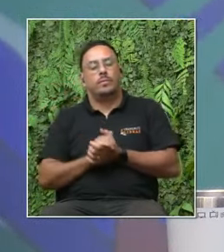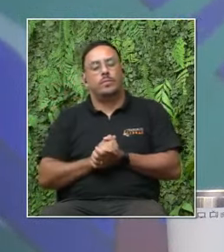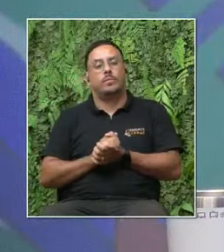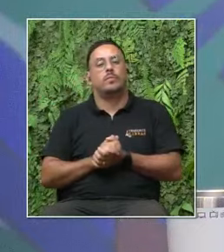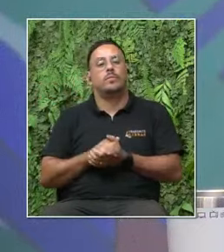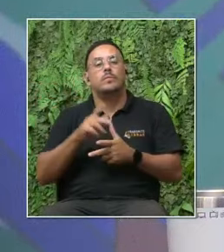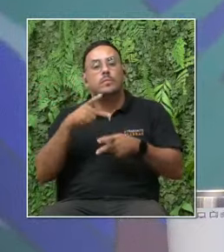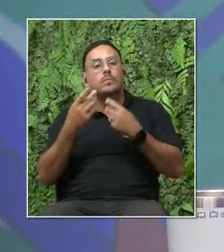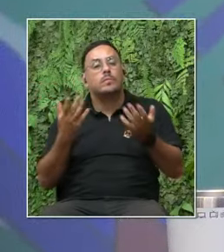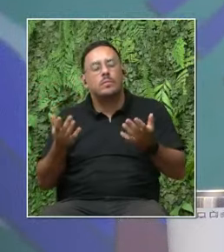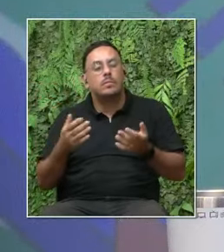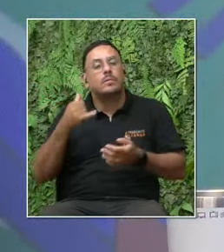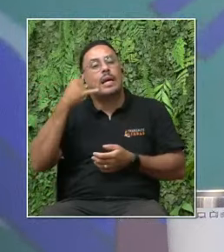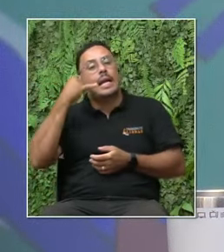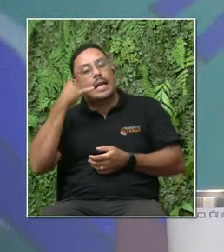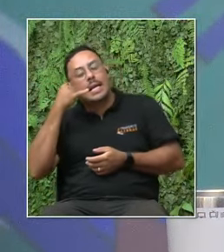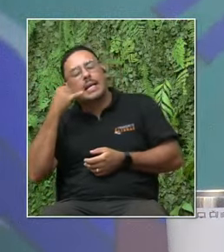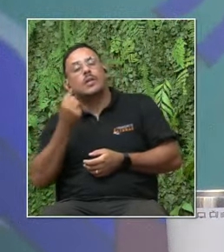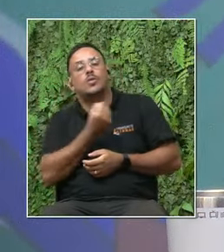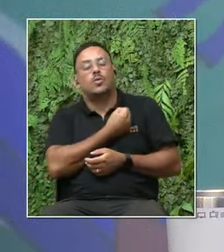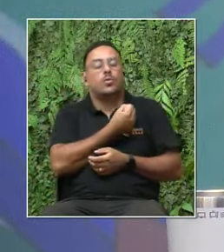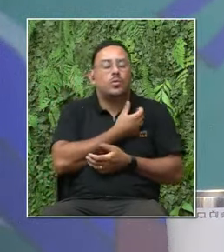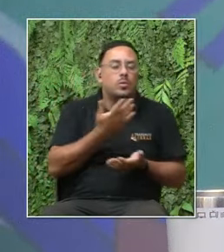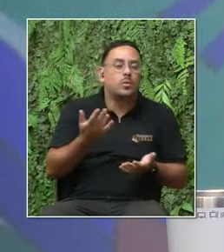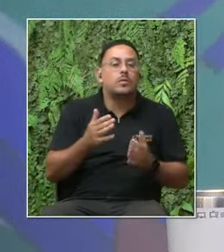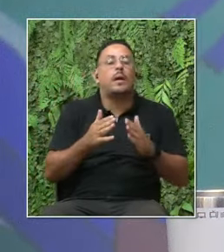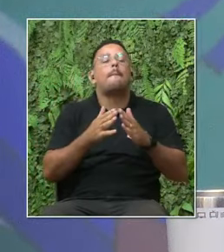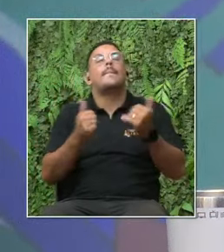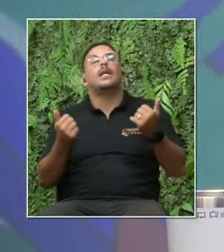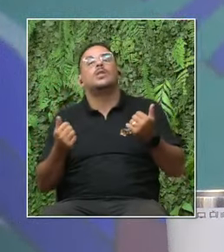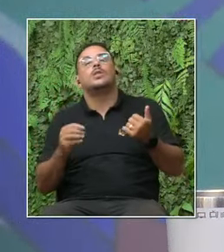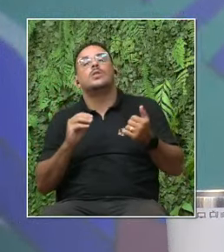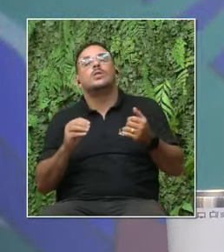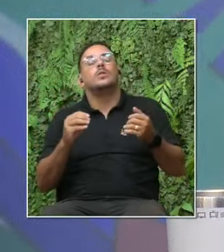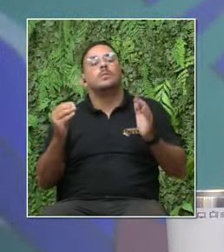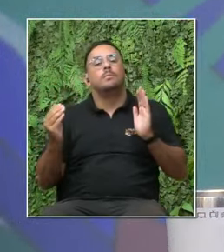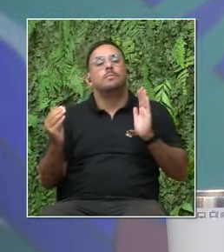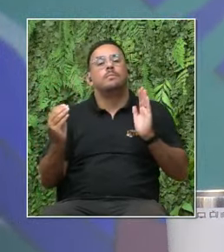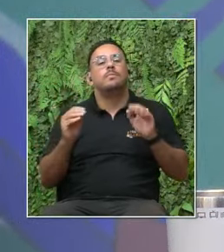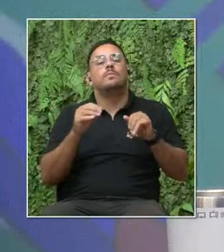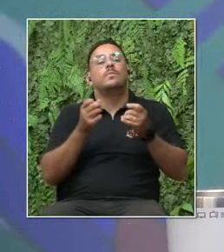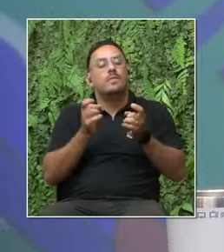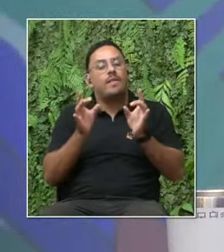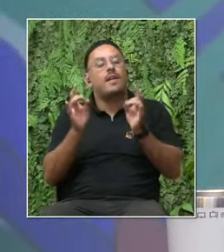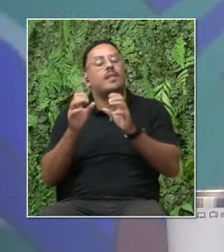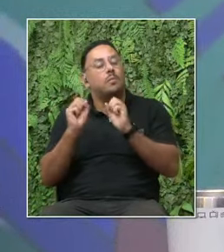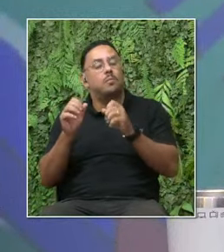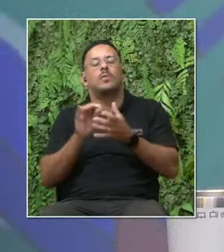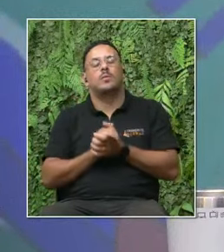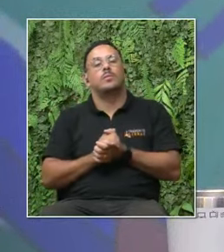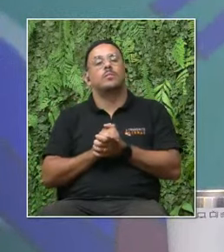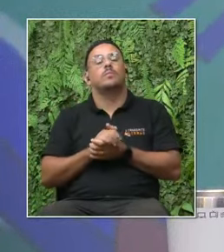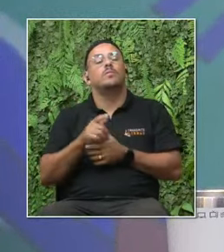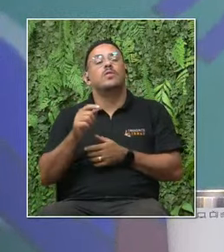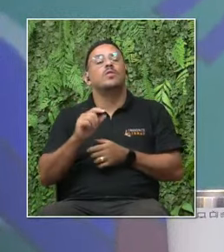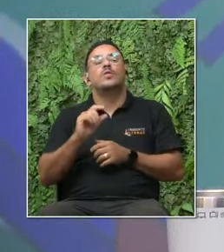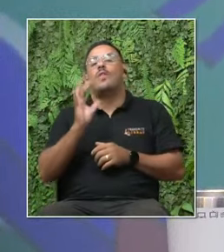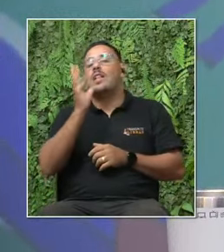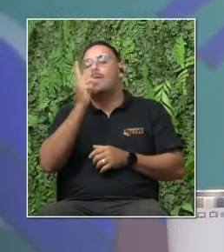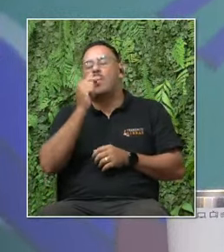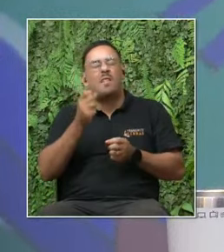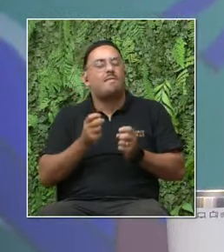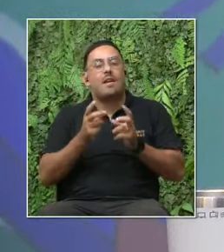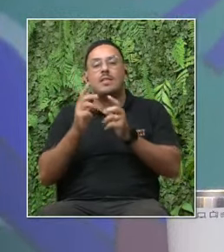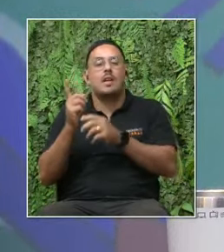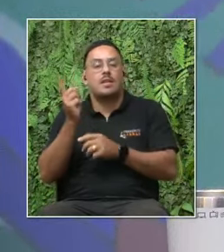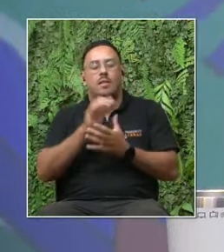Então você fala com ele liga nesse número aqui e manda pedir coloca na prateleira que você vai ver a primeira remessa não vai durar dois dias